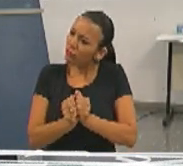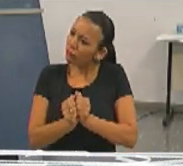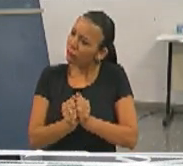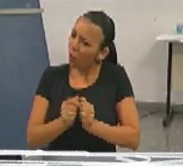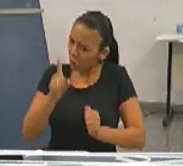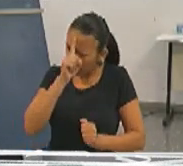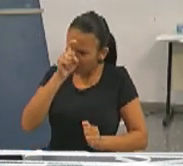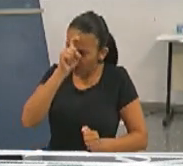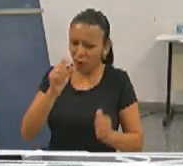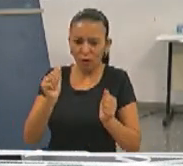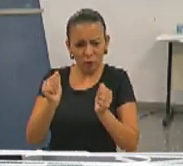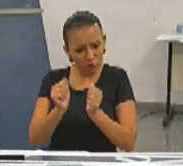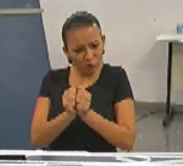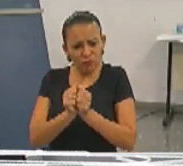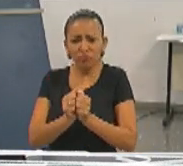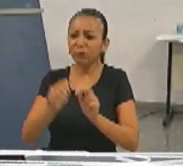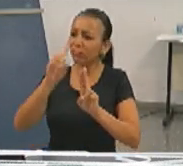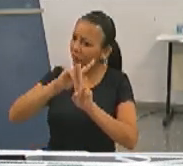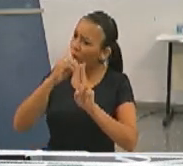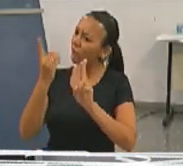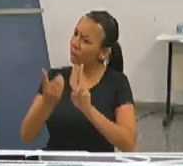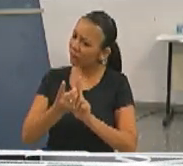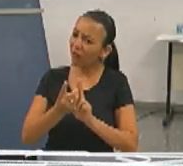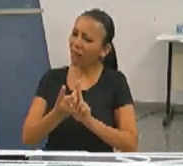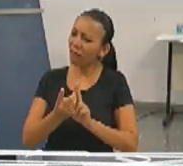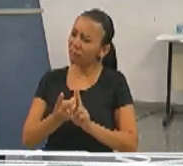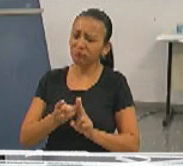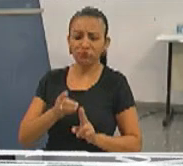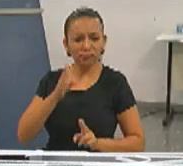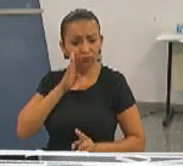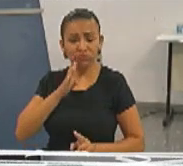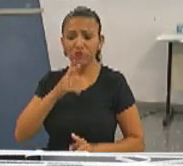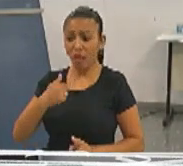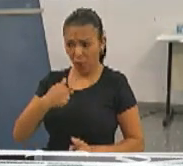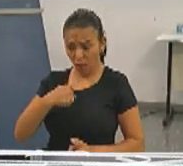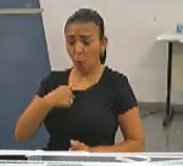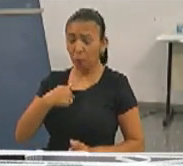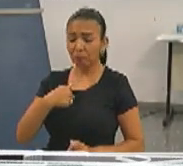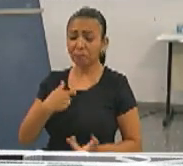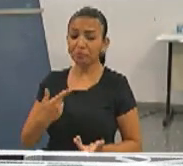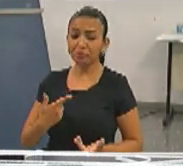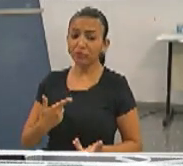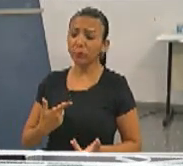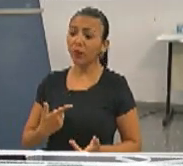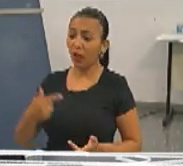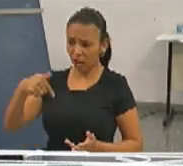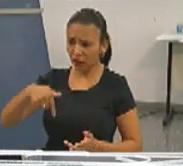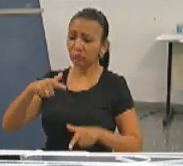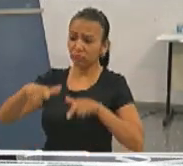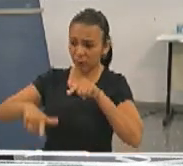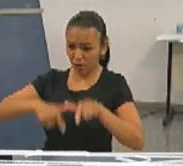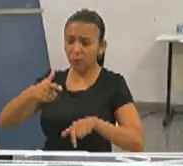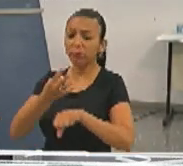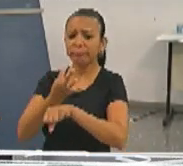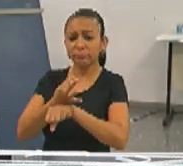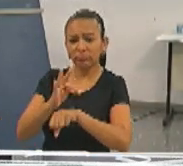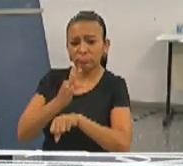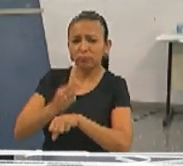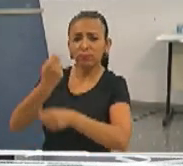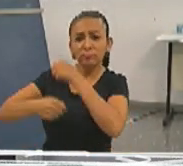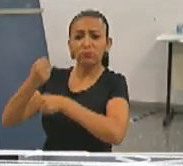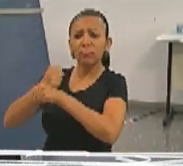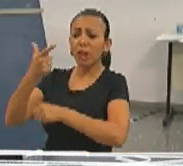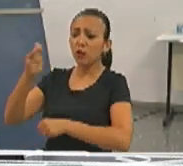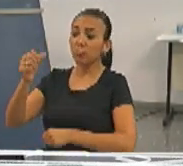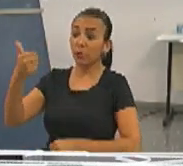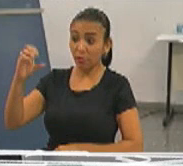hospital da Universidade Federal da Grande Dourados. Eu estou inserido no hospital como técnico administrativo desde 2010